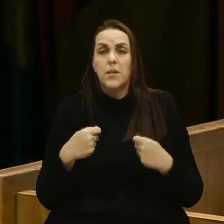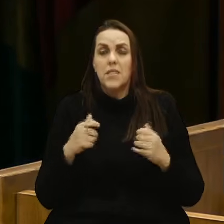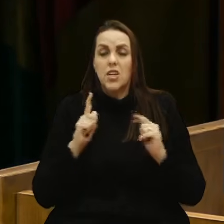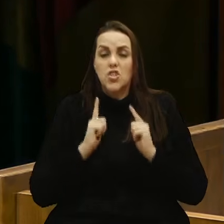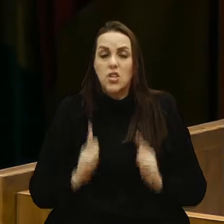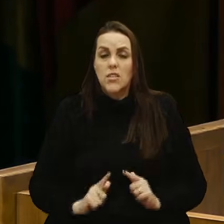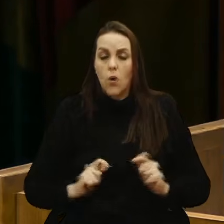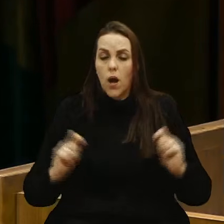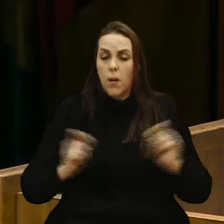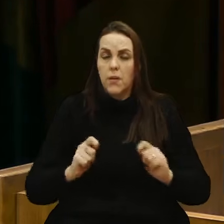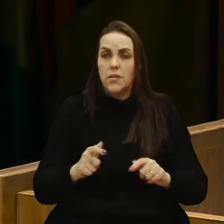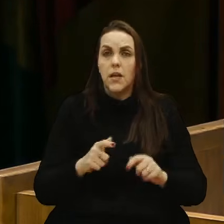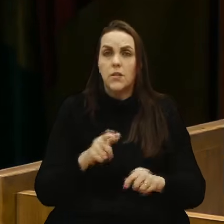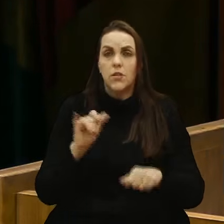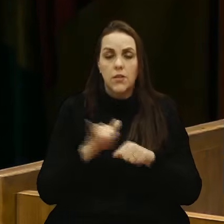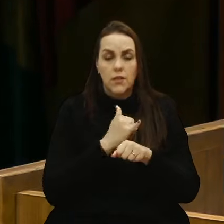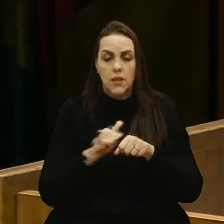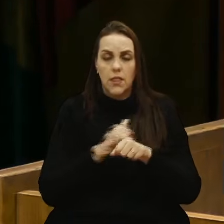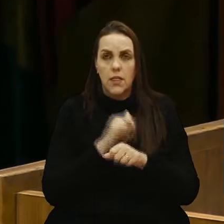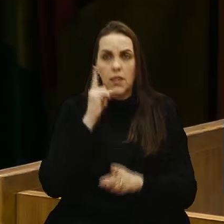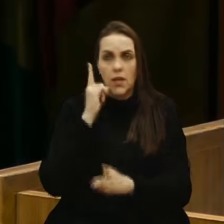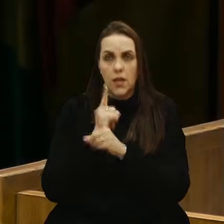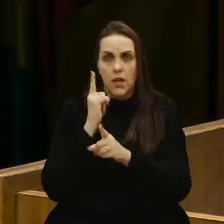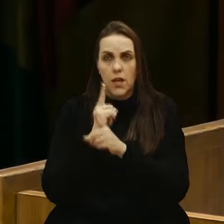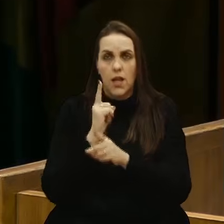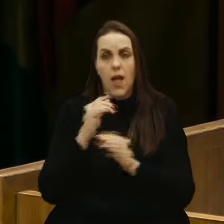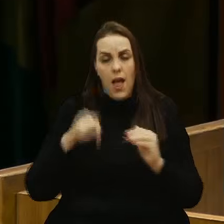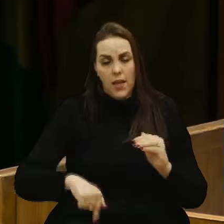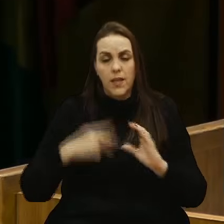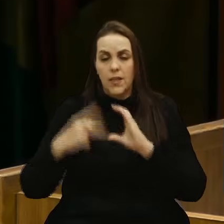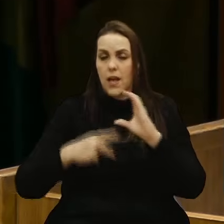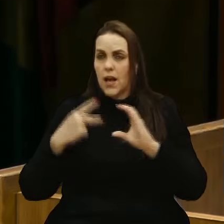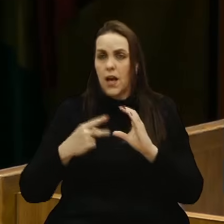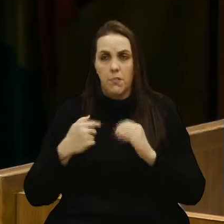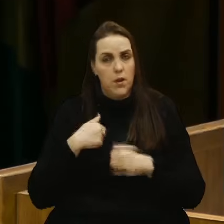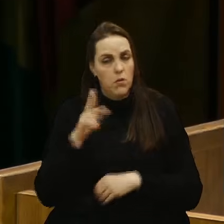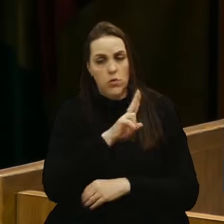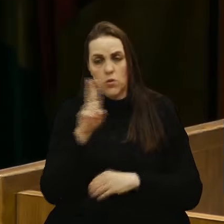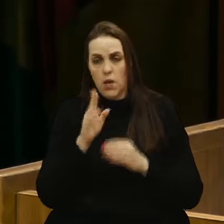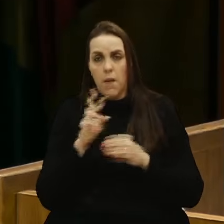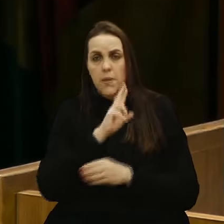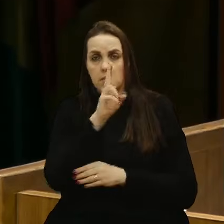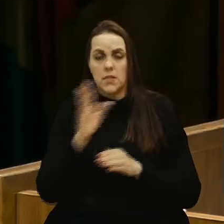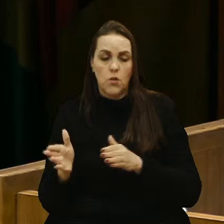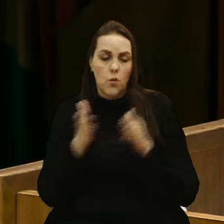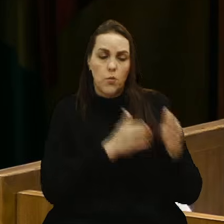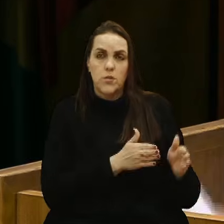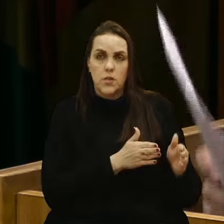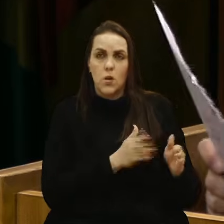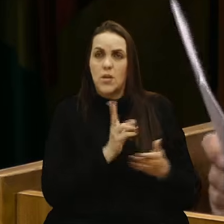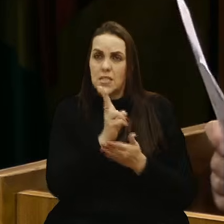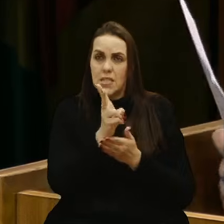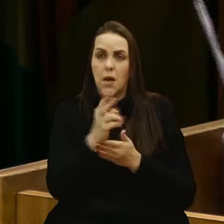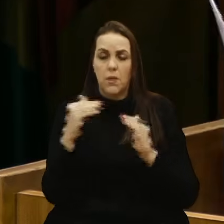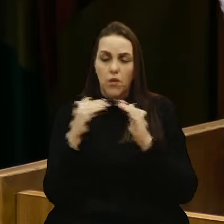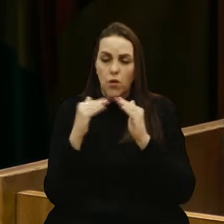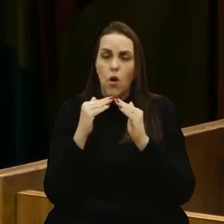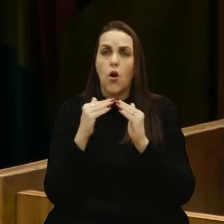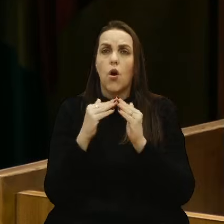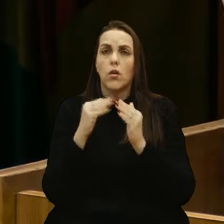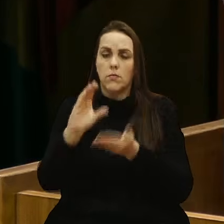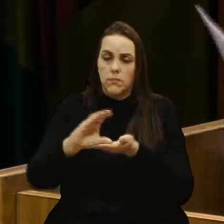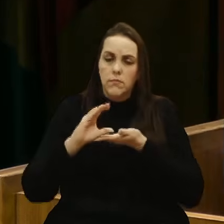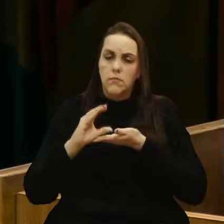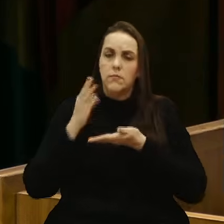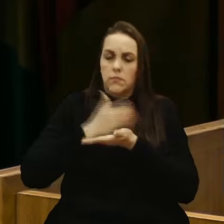as alternativas. E essa casa, digo aqui em nome da oposição, nós sempre votaremos favoráveis a recursos, a financiamentos, desde que